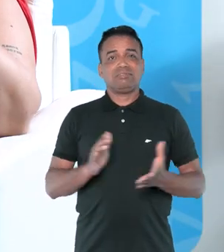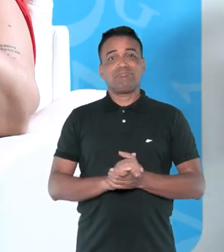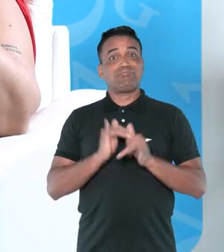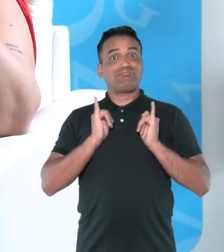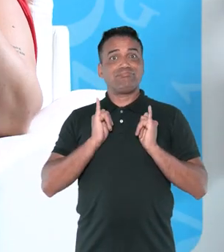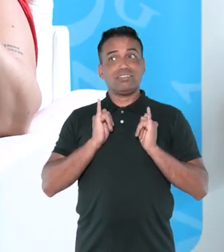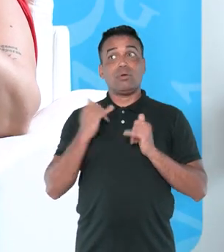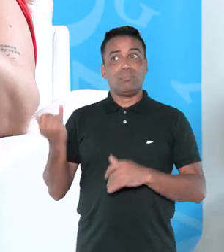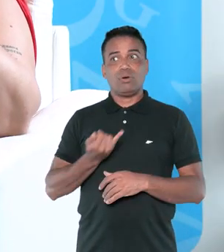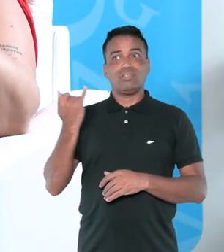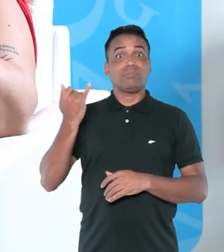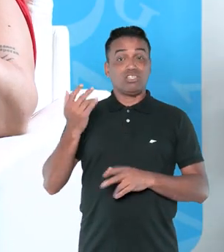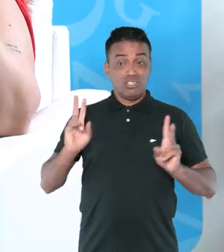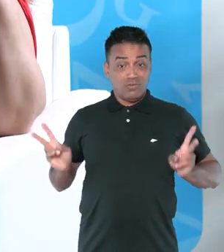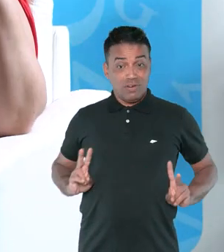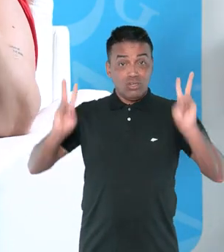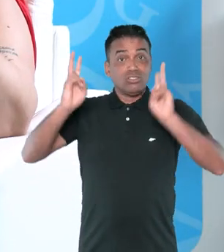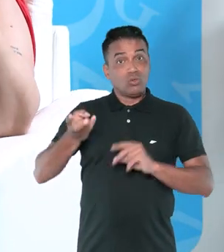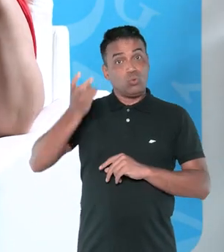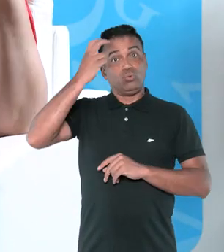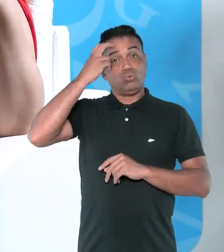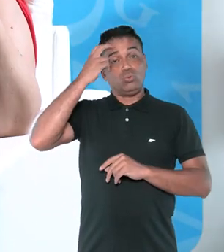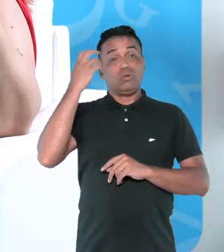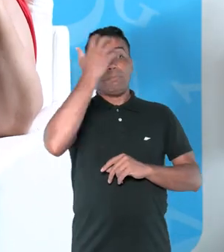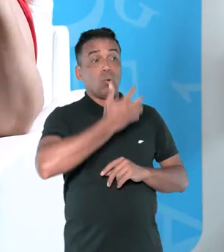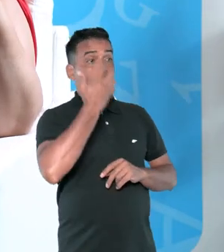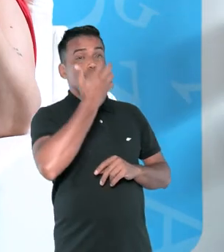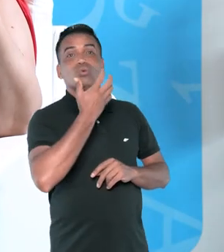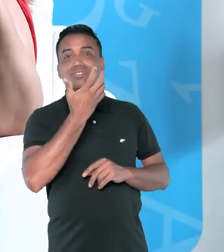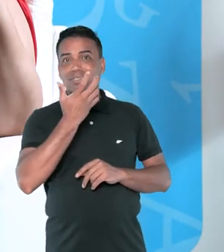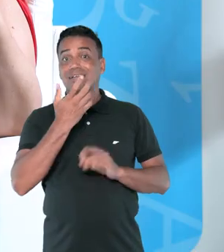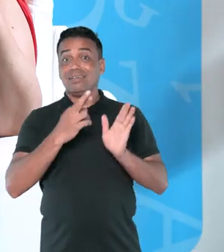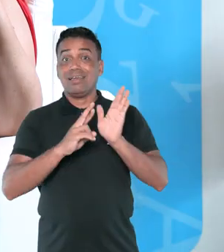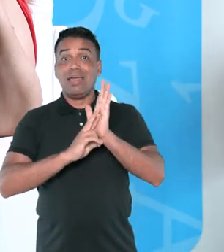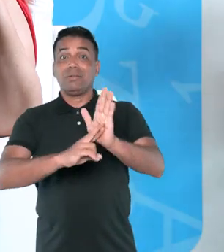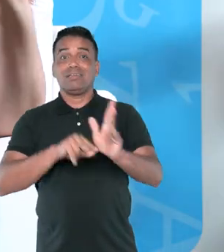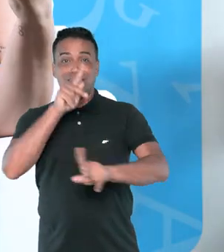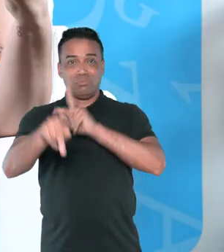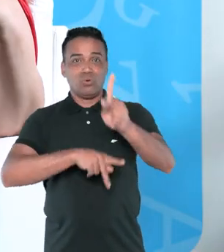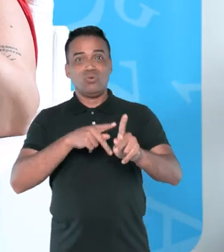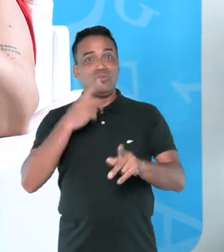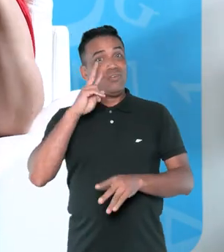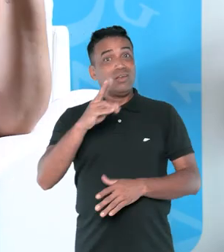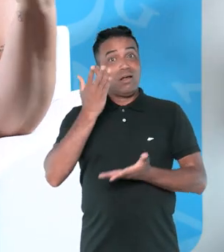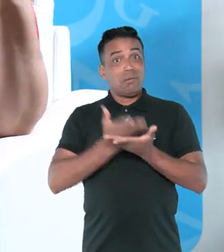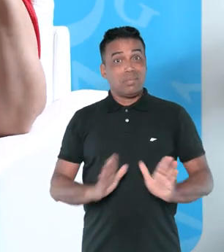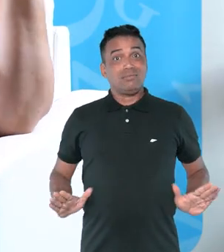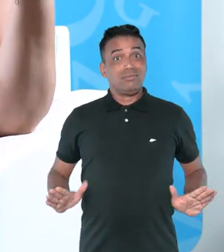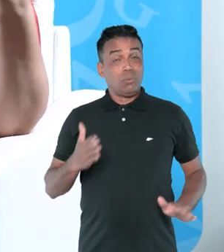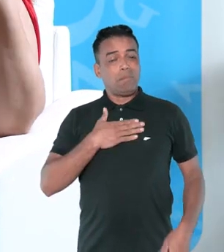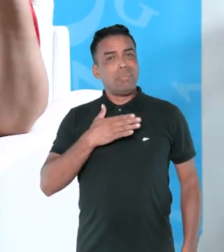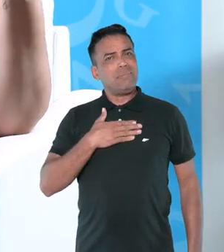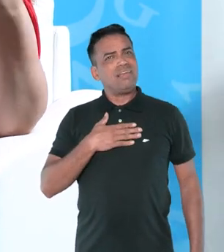tão importante para a gente, tão valoroso, que é a cultura brasileira, a música brasileira, tudo que nos representa, a gente foi sentindo se acabar, e para mim